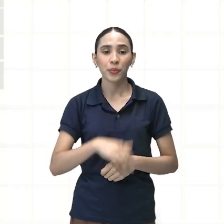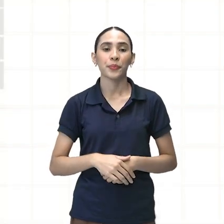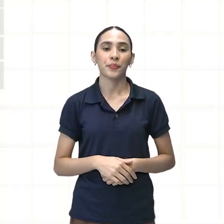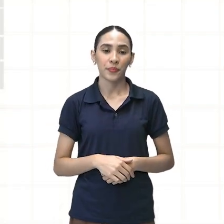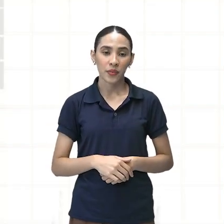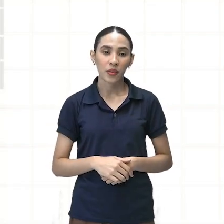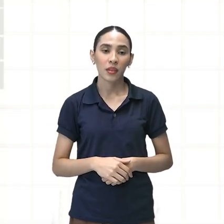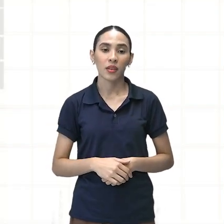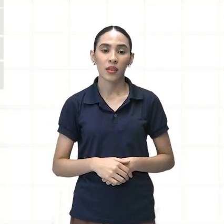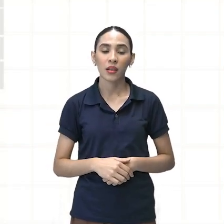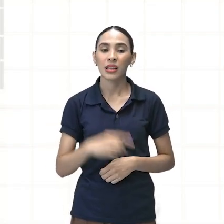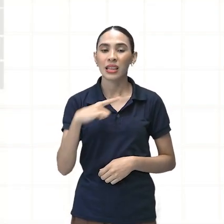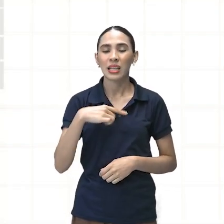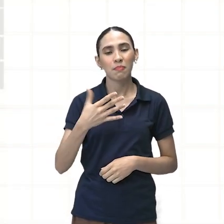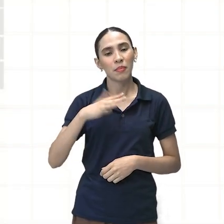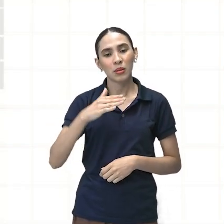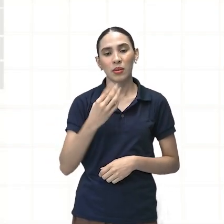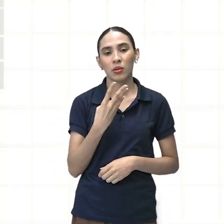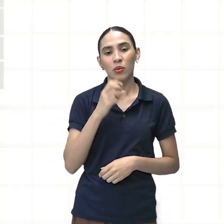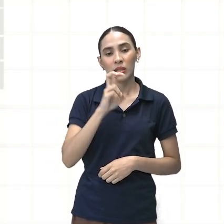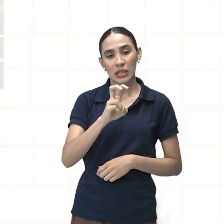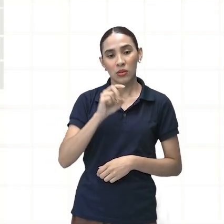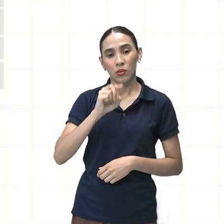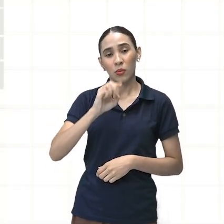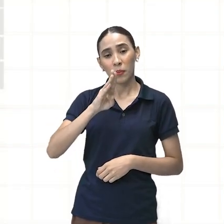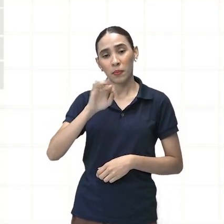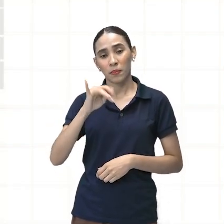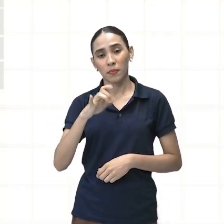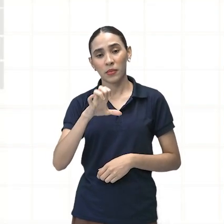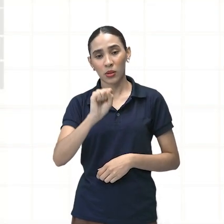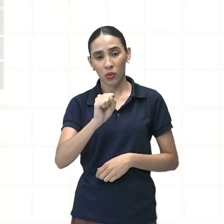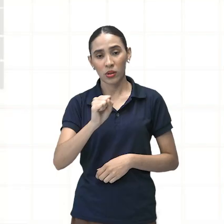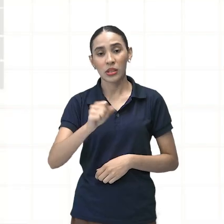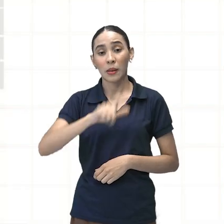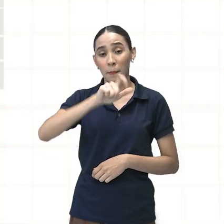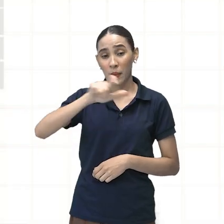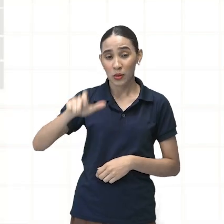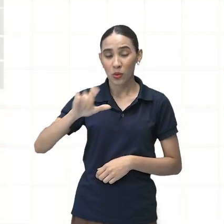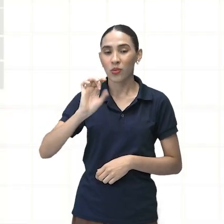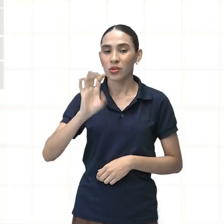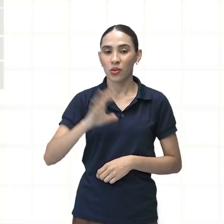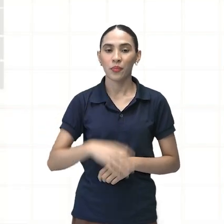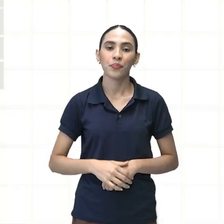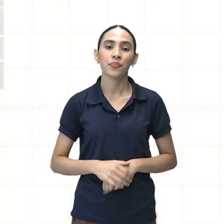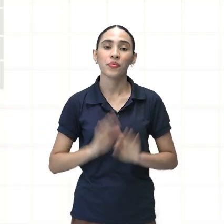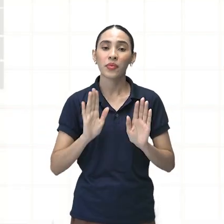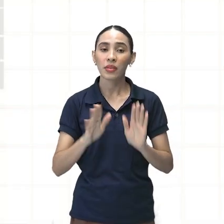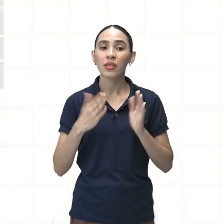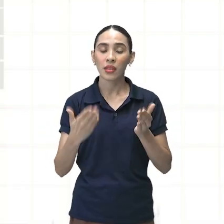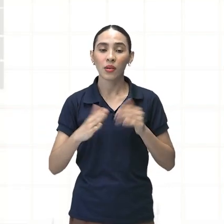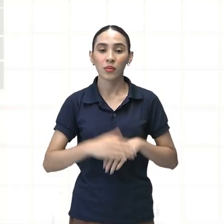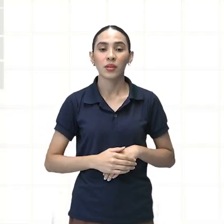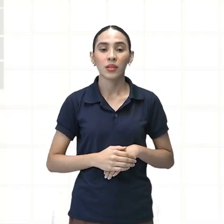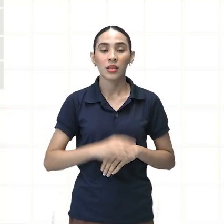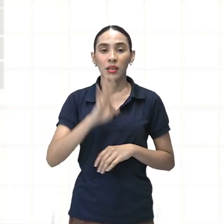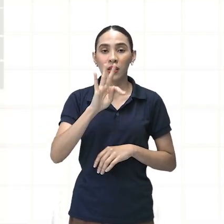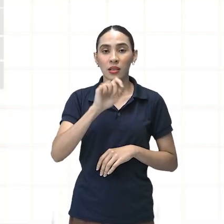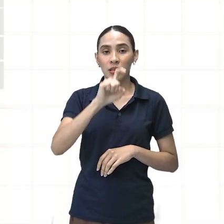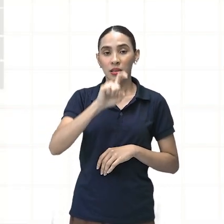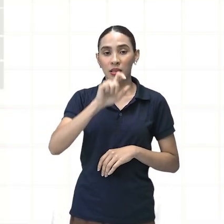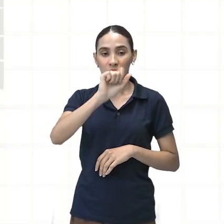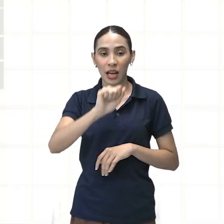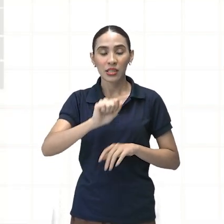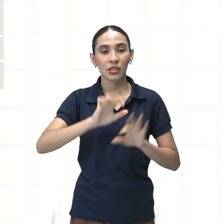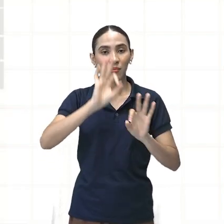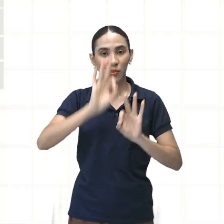certo? Com aproximadamente 45 milhões de habitantes somente, certo? Bem, taxa de